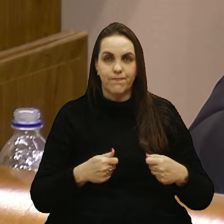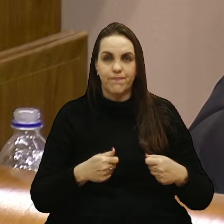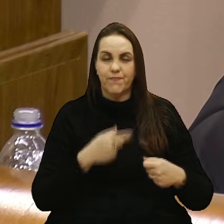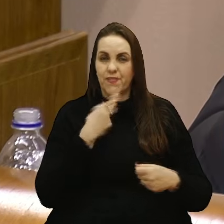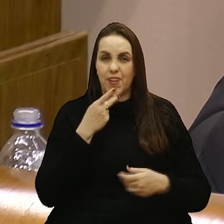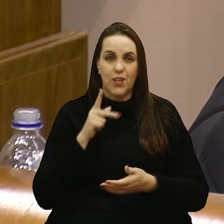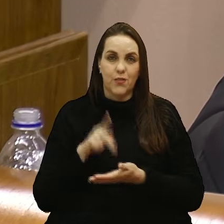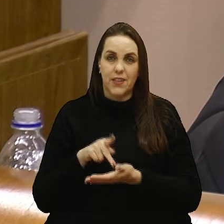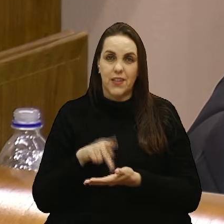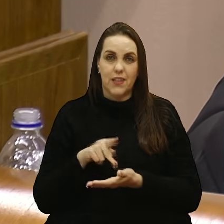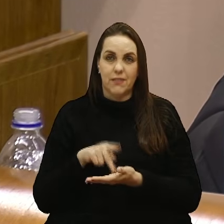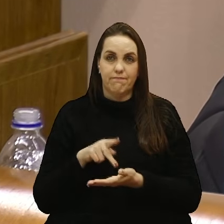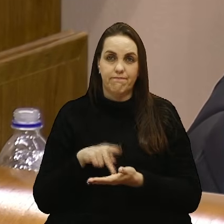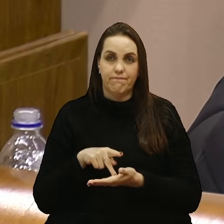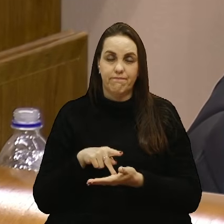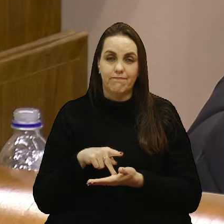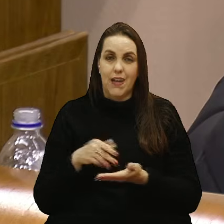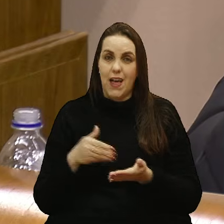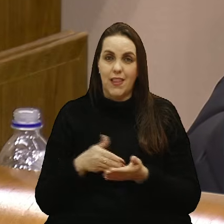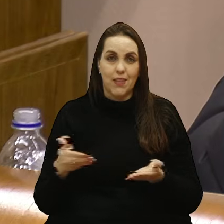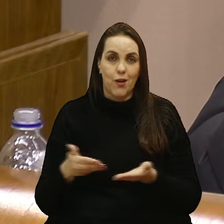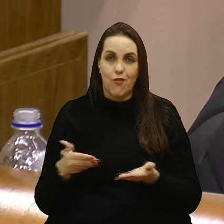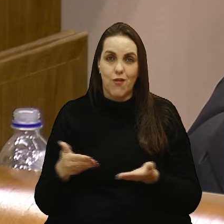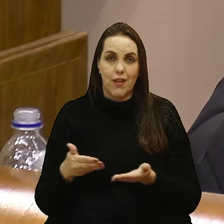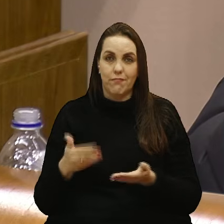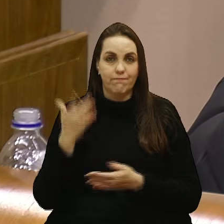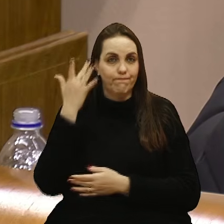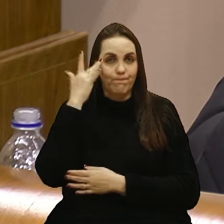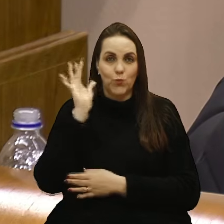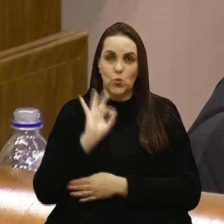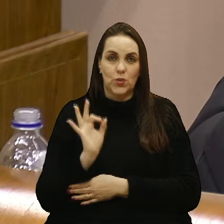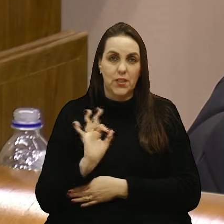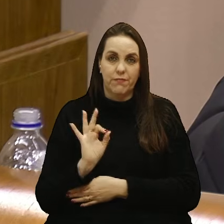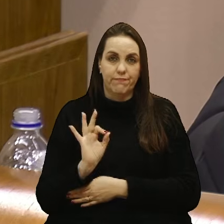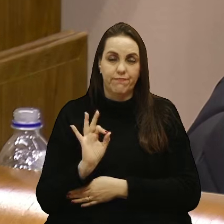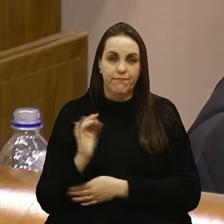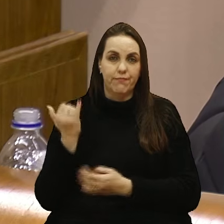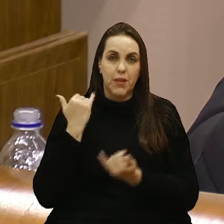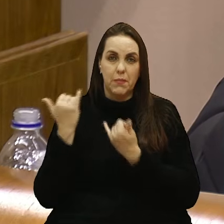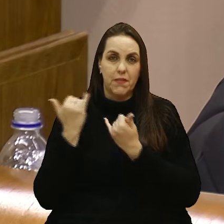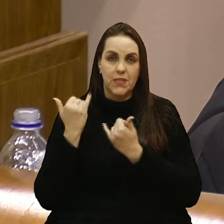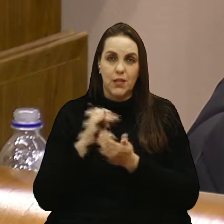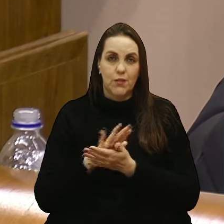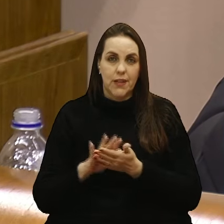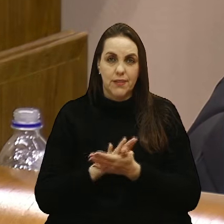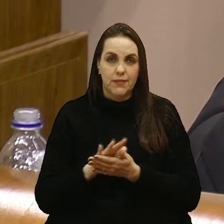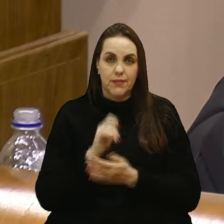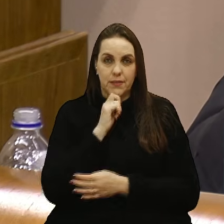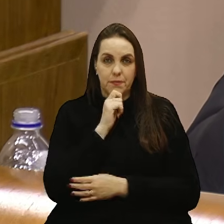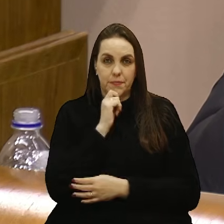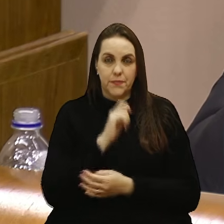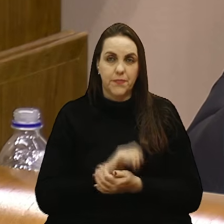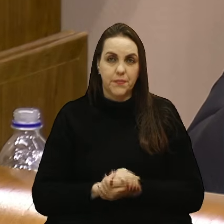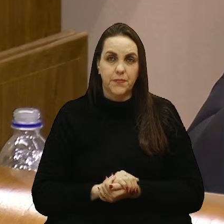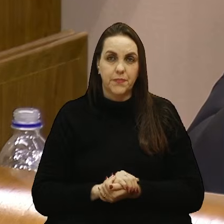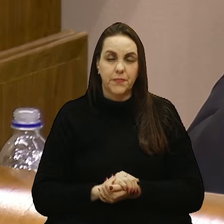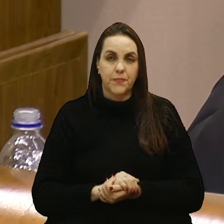sinceramente, até o momento não estou sabendo. Não fui informado ainda.